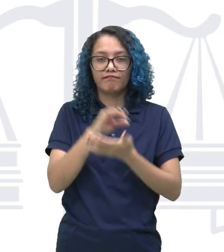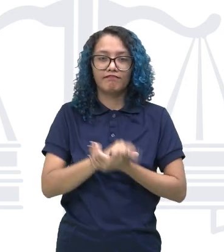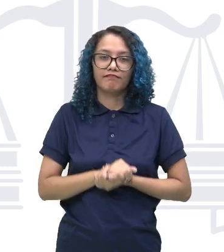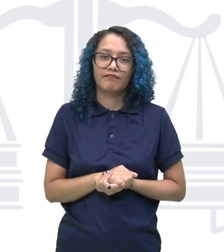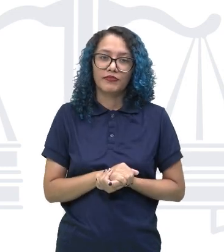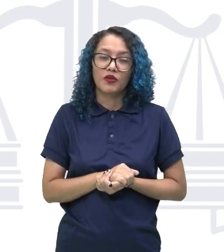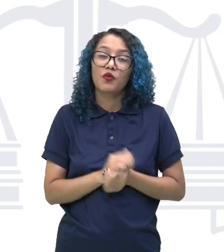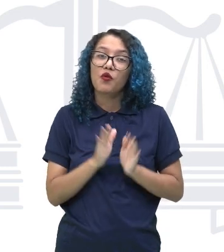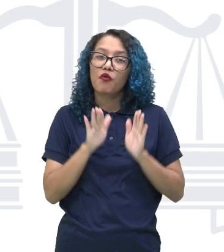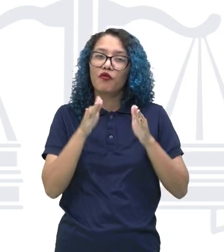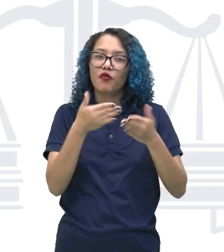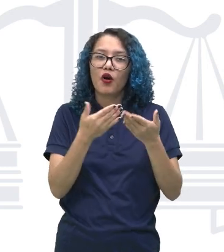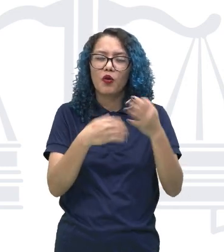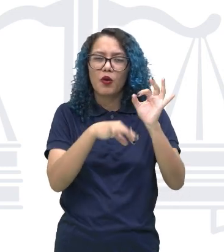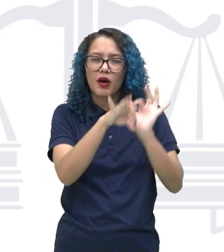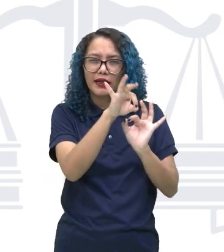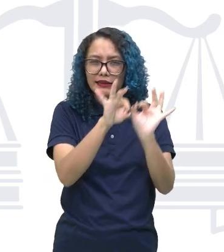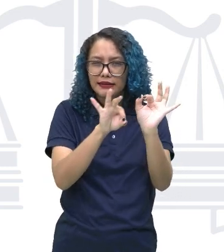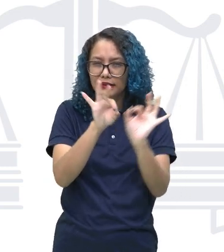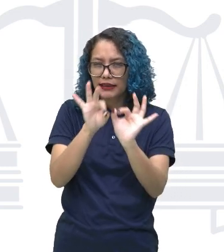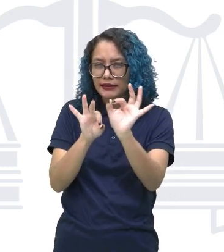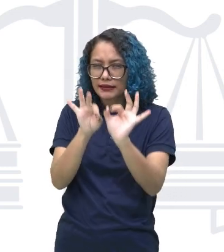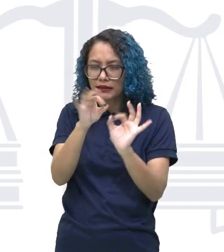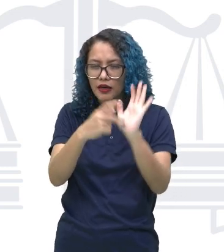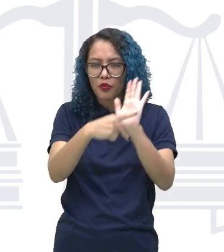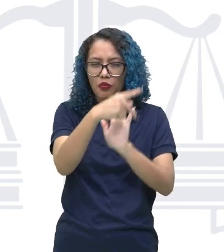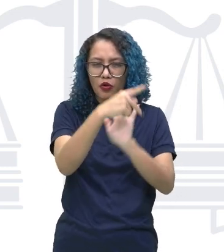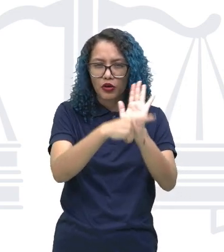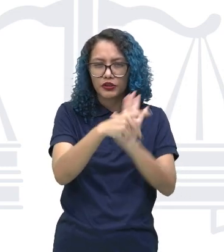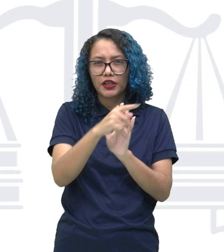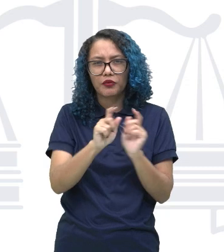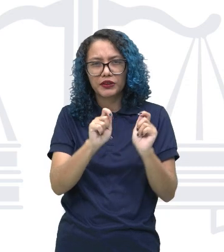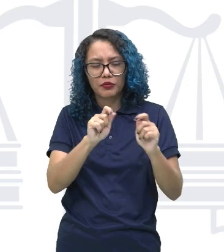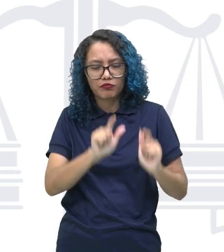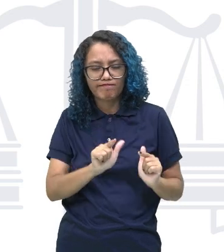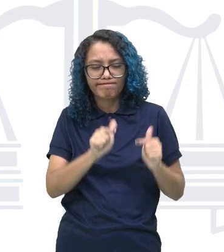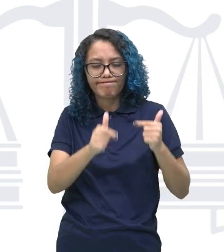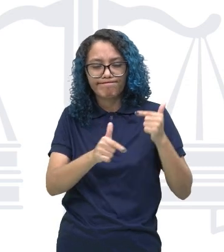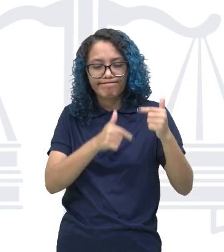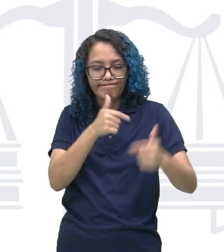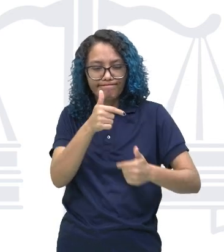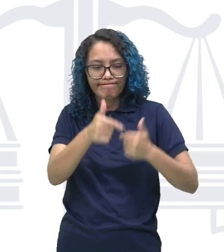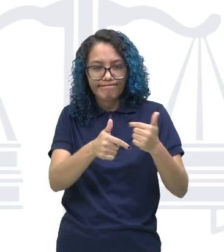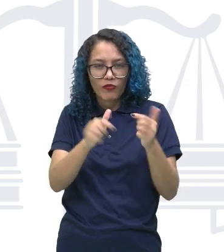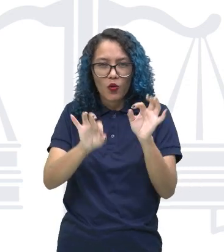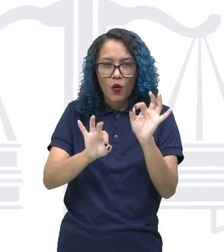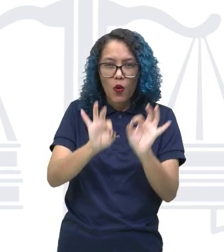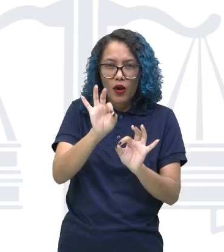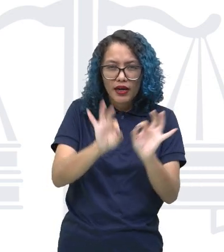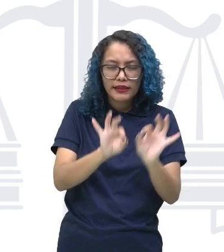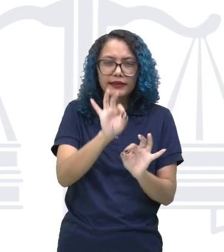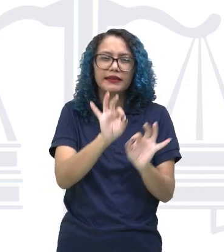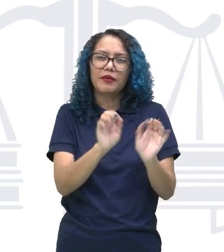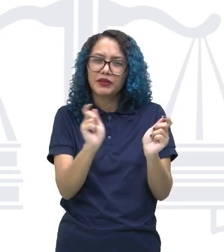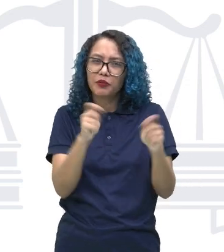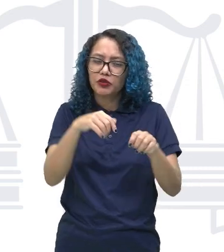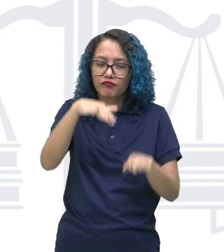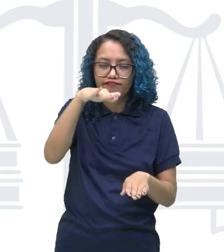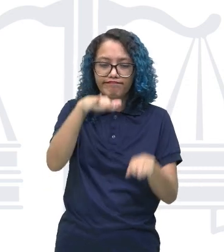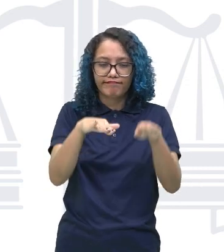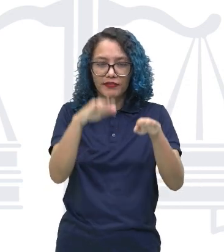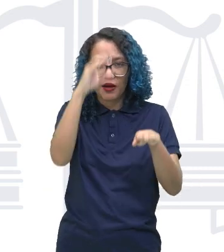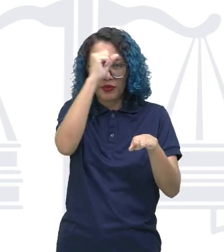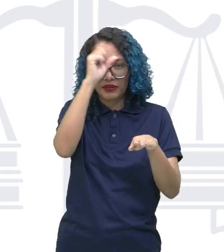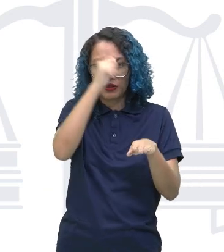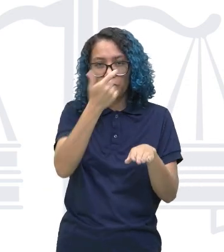de reorganizar, né, trazer aí o plano de ação para que a gente organize as frentes de trabalho focadas na recomposição. Aí nós temos